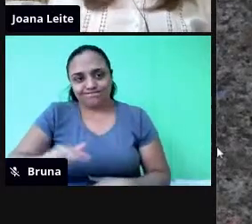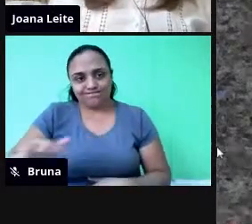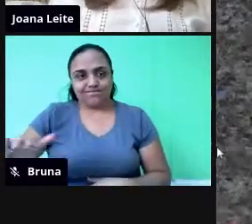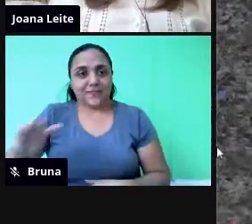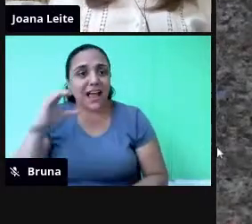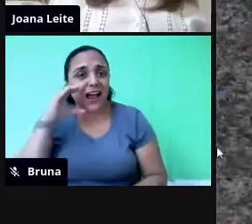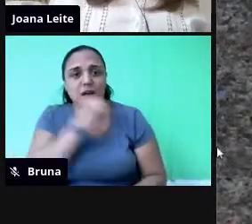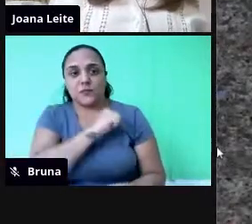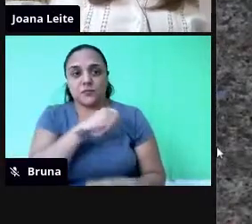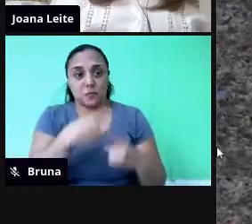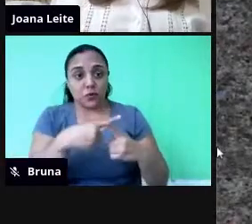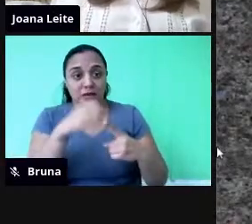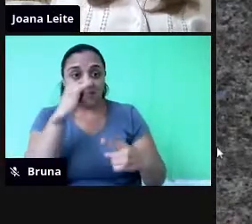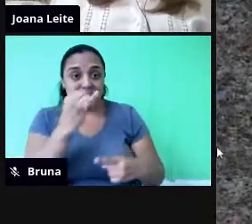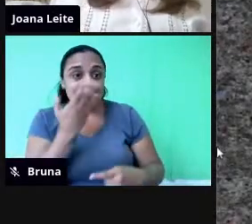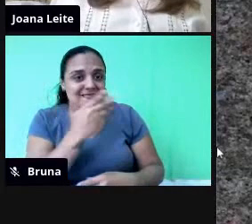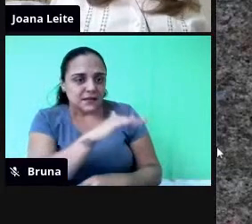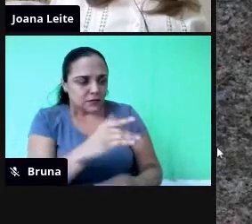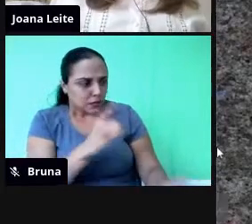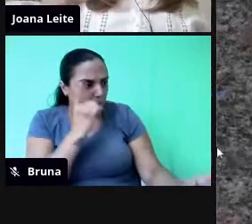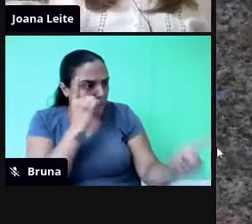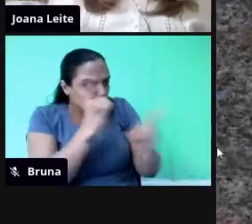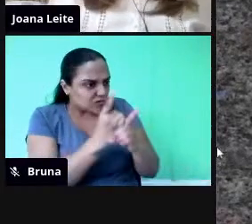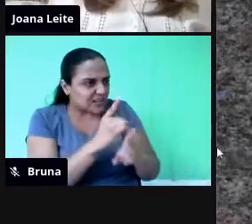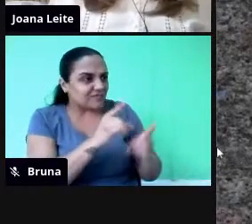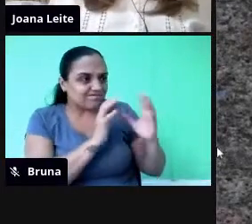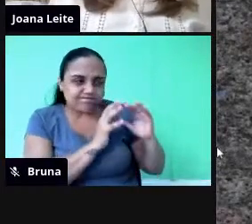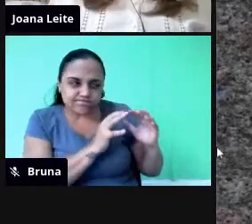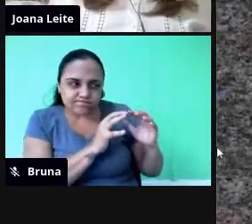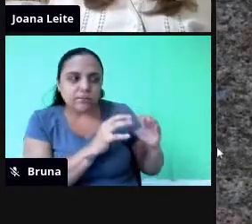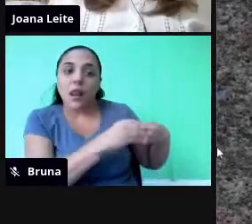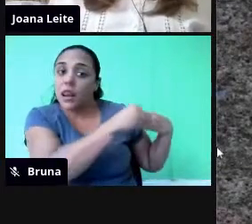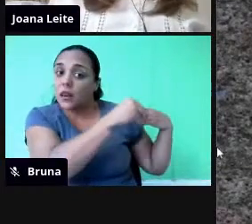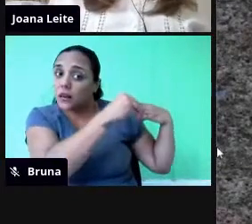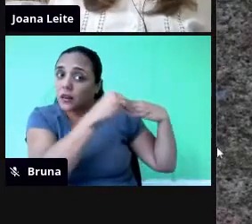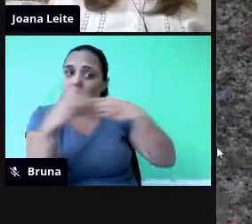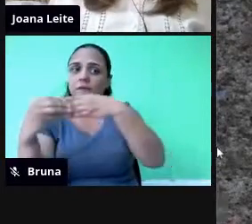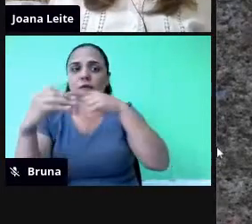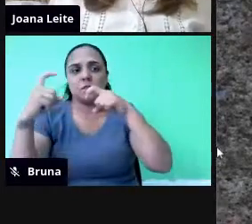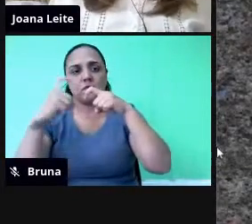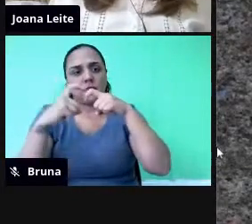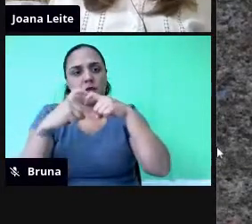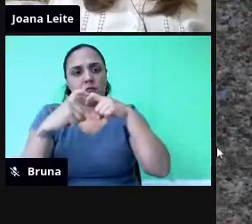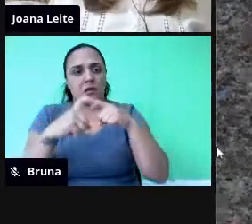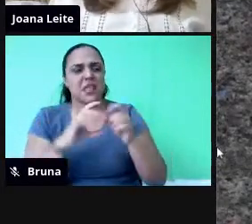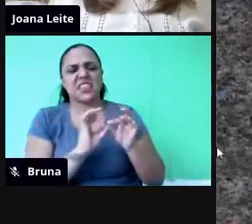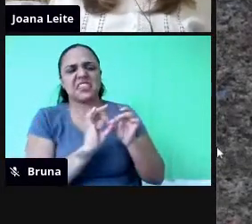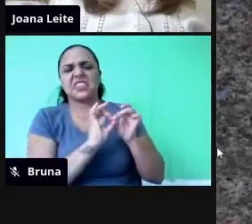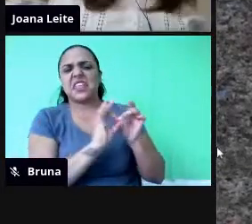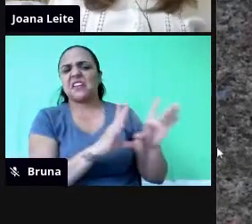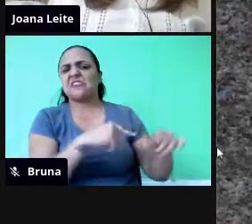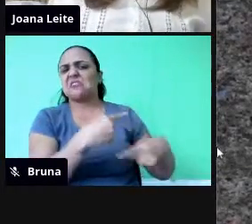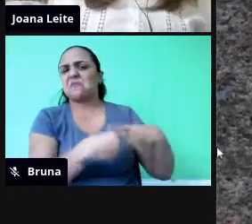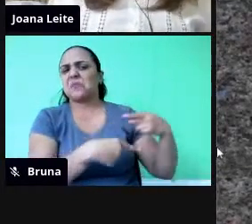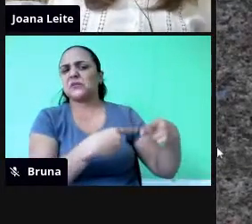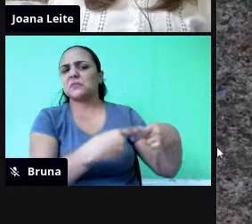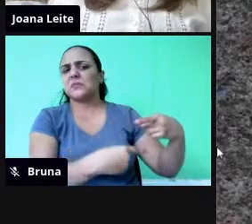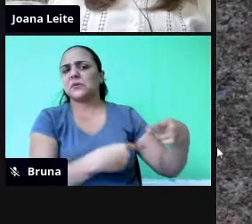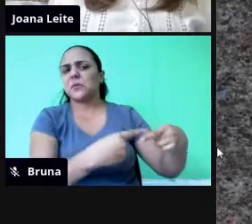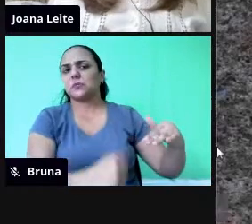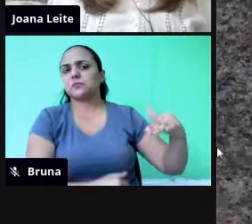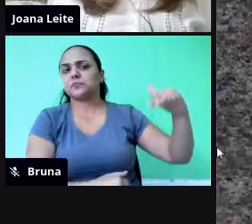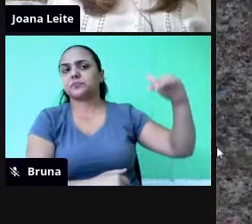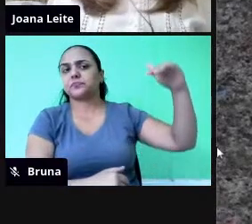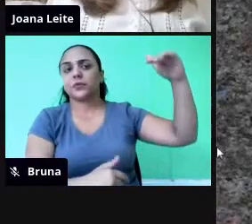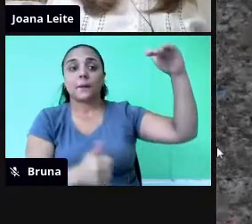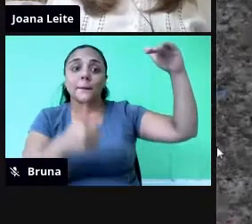mais cedo, né, antes não. Atualmente ainda existem muitos profissionais que vão atender a criança e dizem assim,